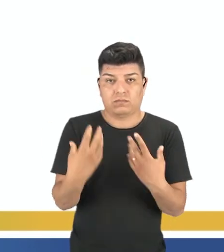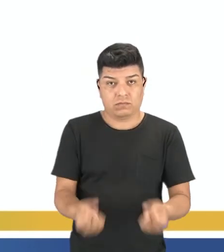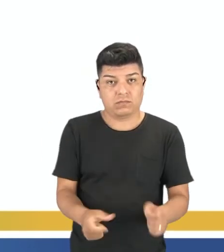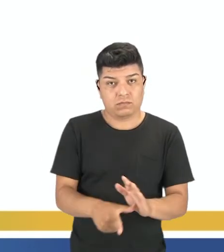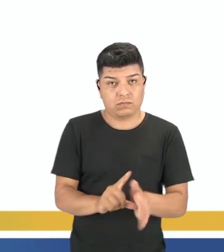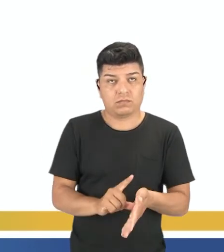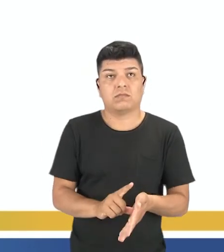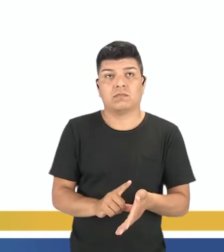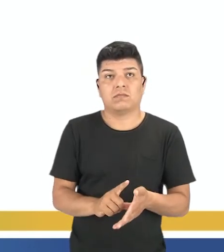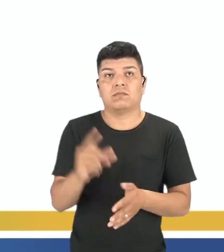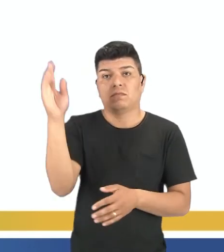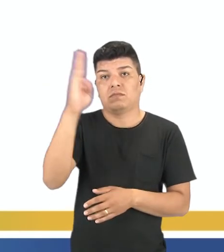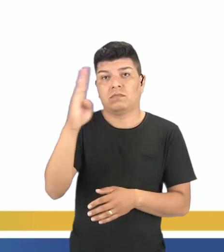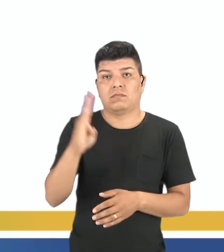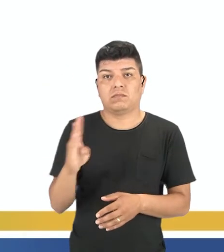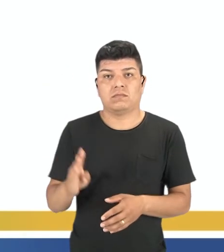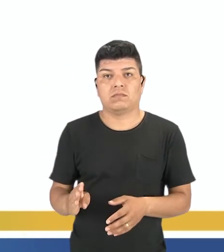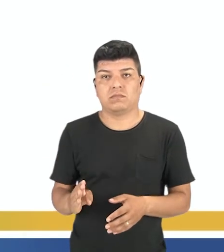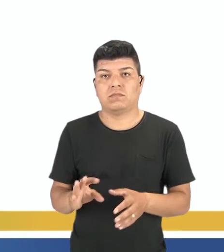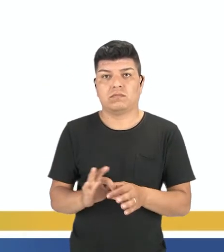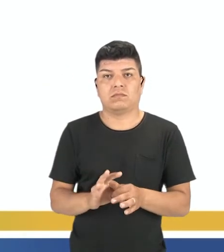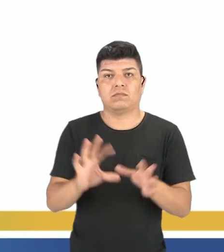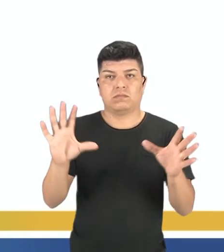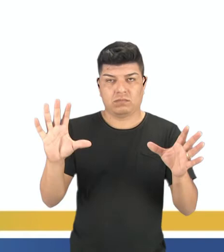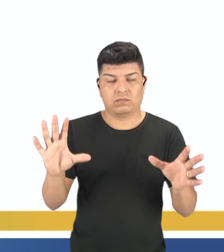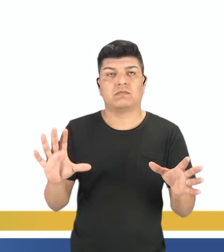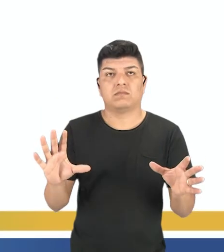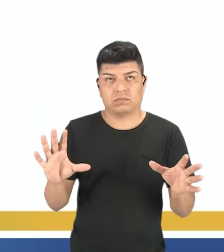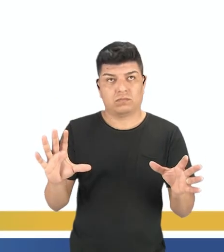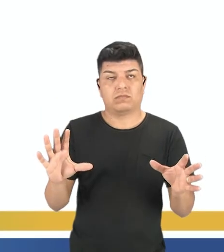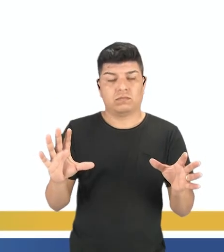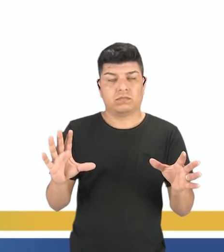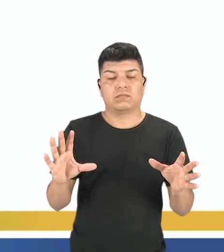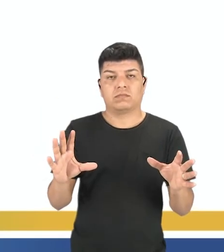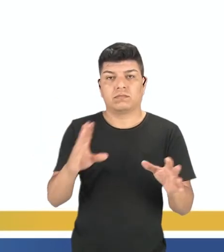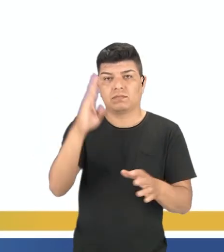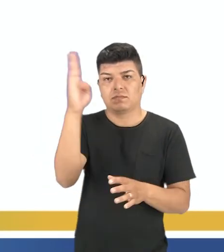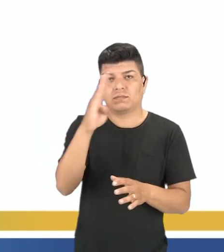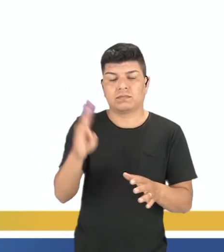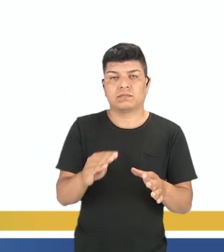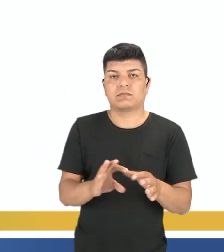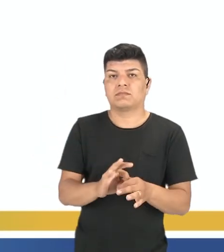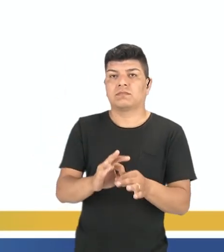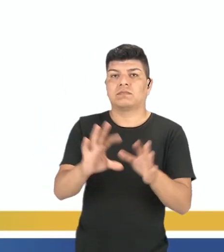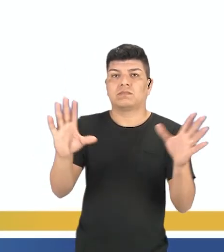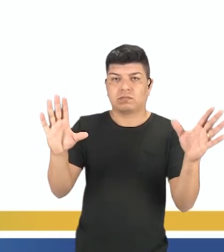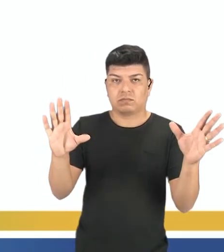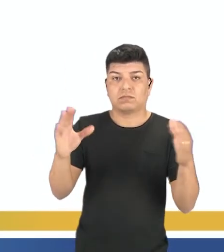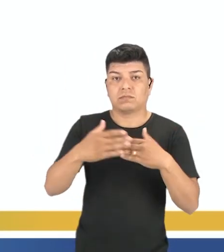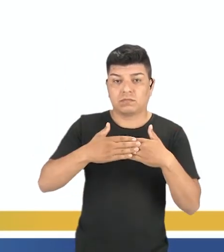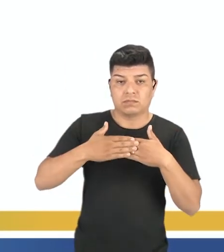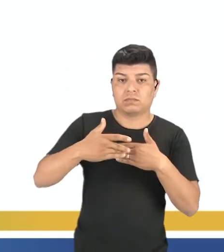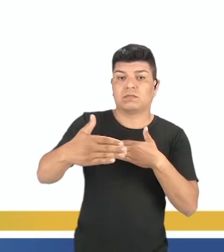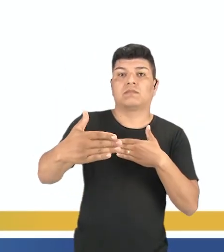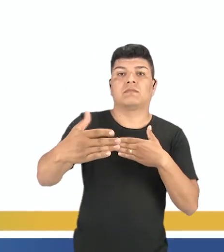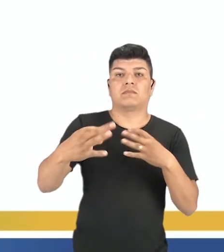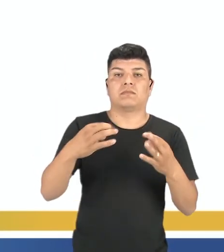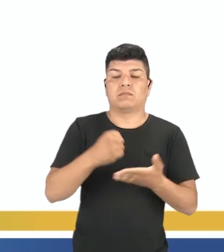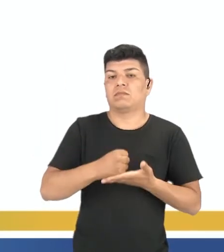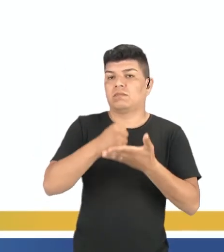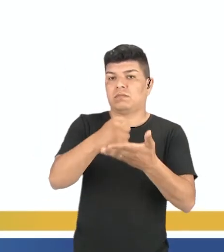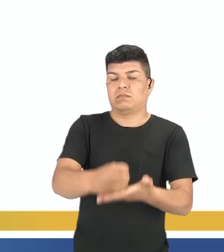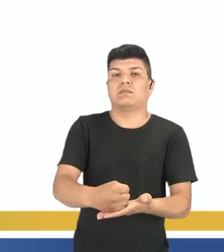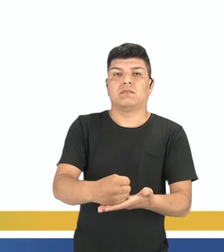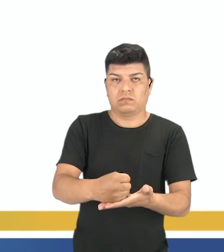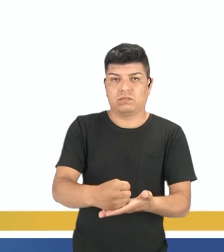ele eleva o Brasil praticamente à independência, proclama a independência do Brasil a partir de todo um apoio também